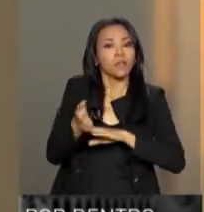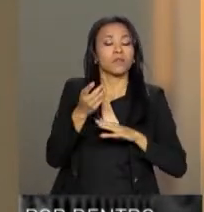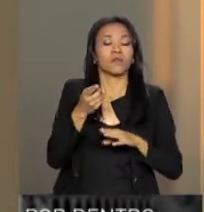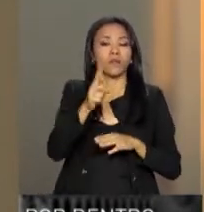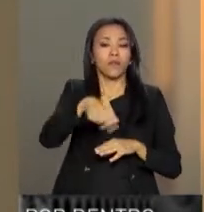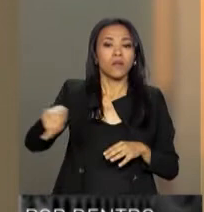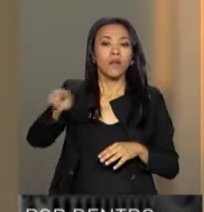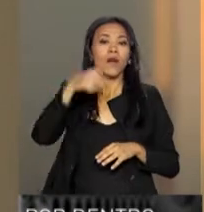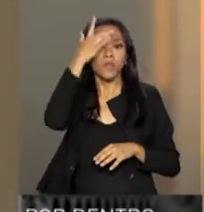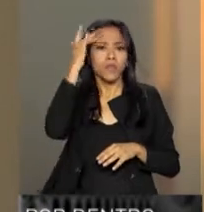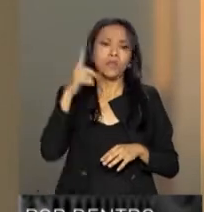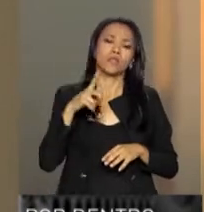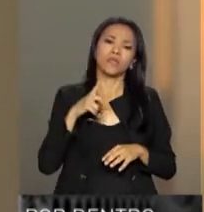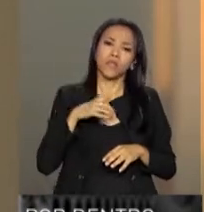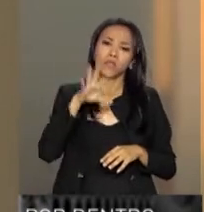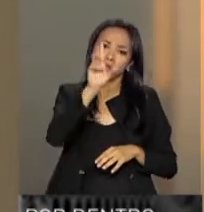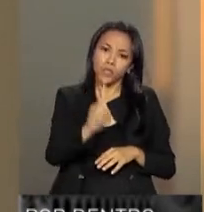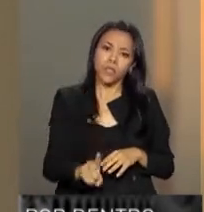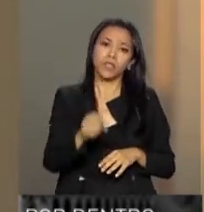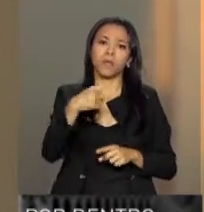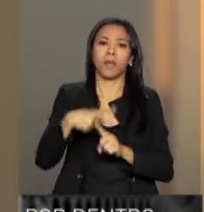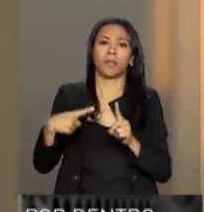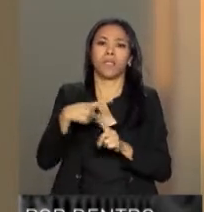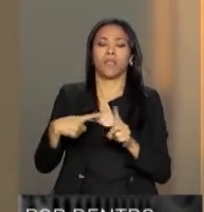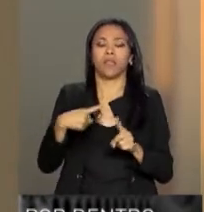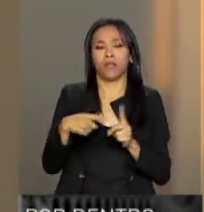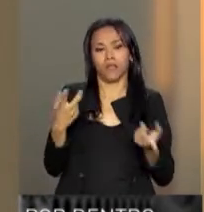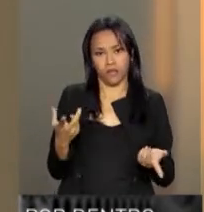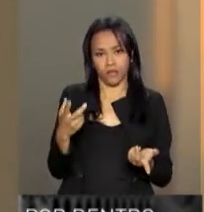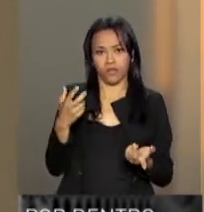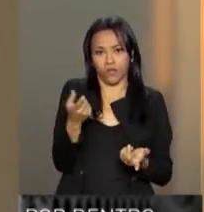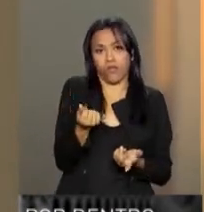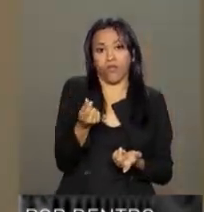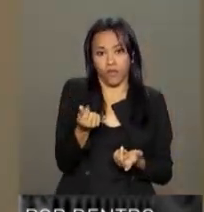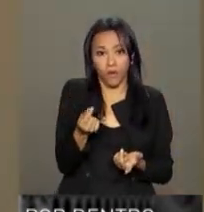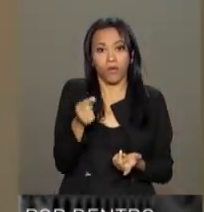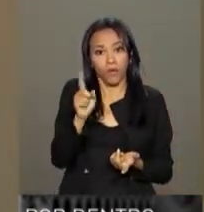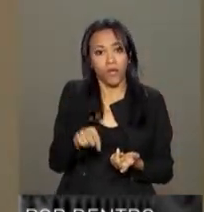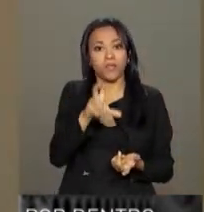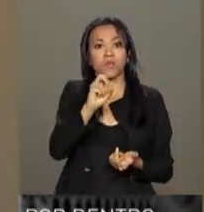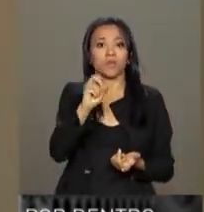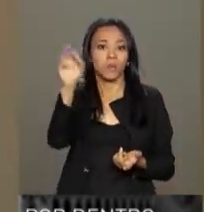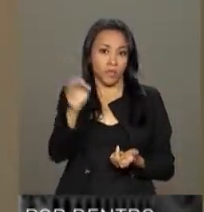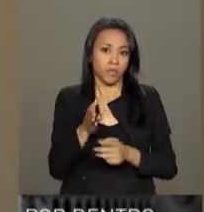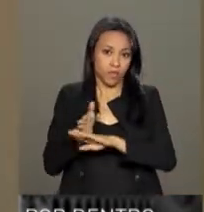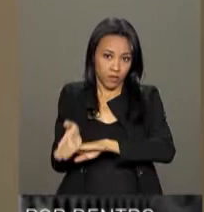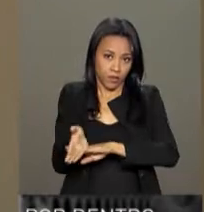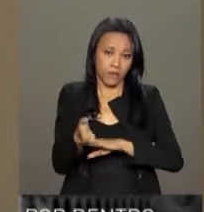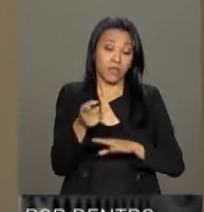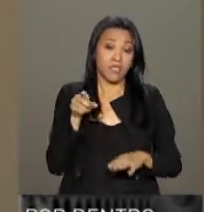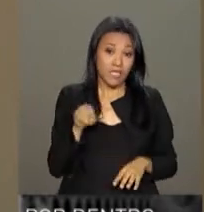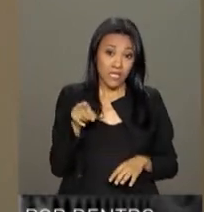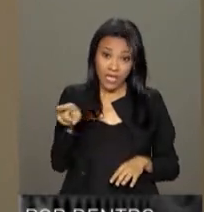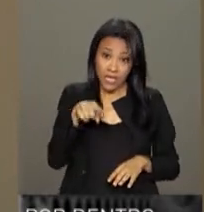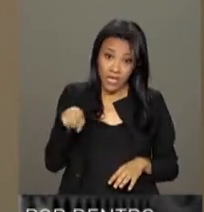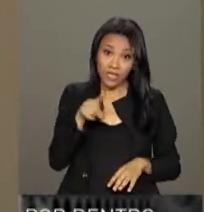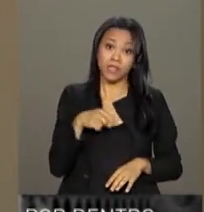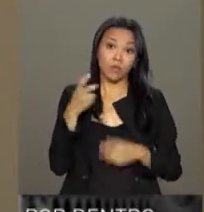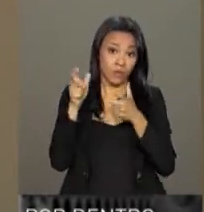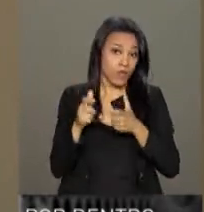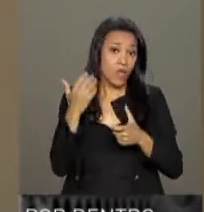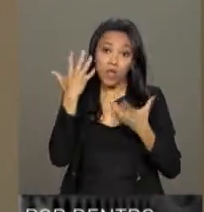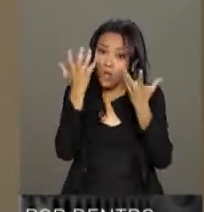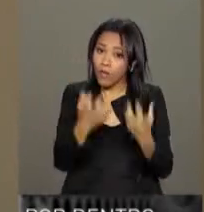público que tem acesso através do pagamento pela metade do preço que é a minha entrada uma vez esse estabelecimento não aceitando a idéia